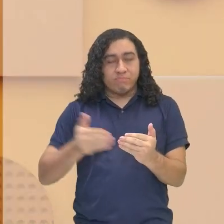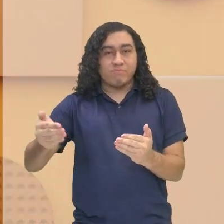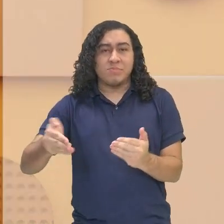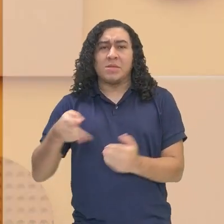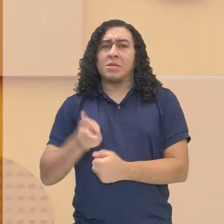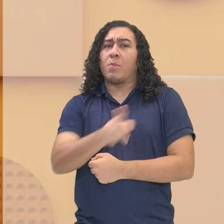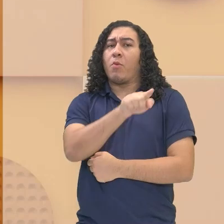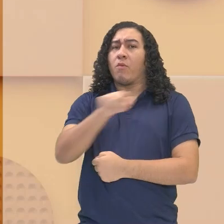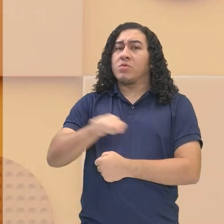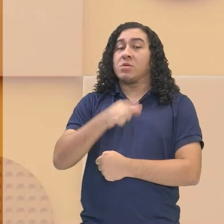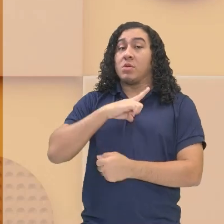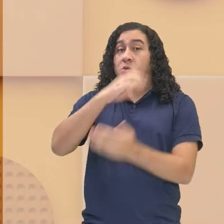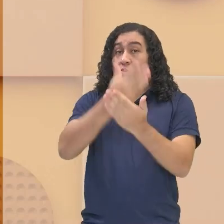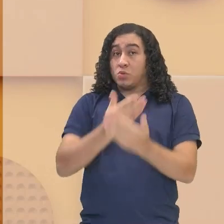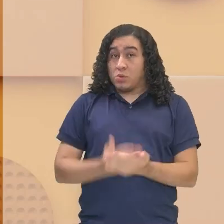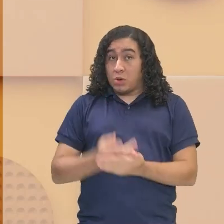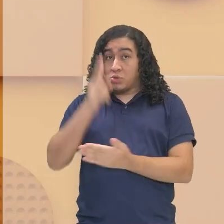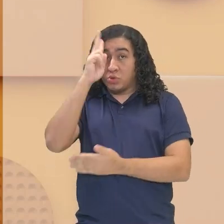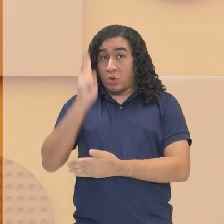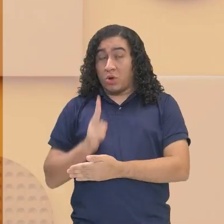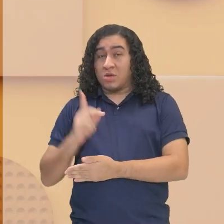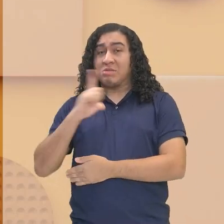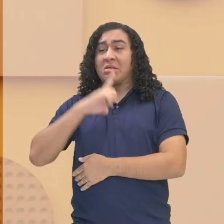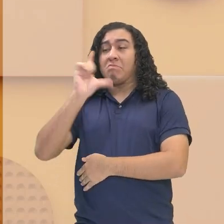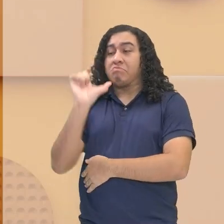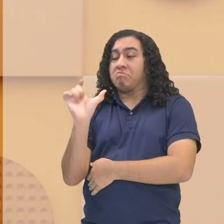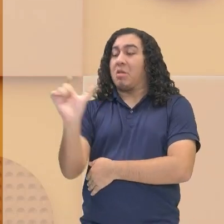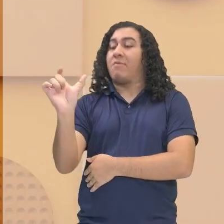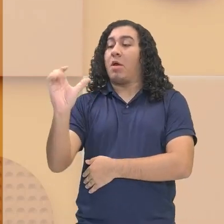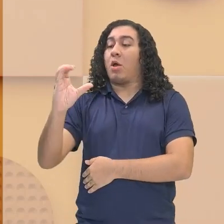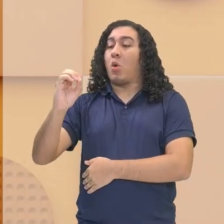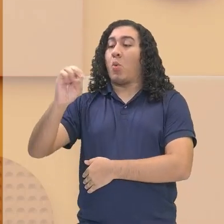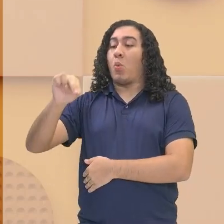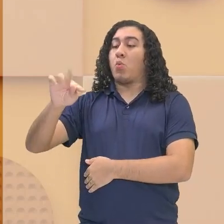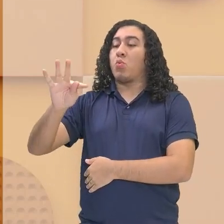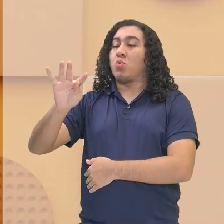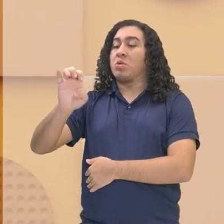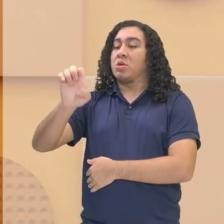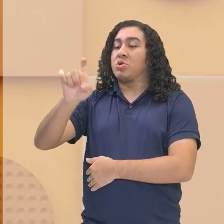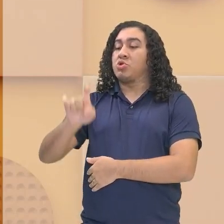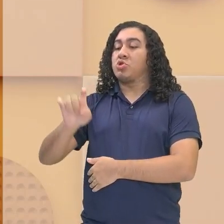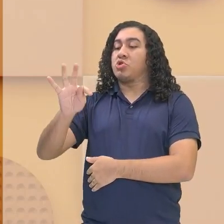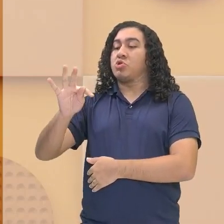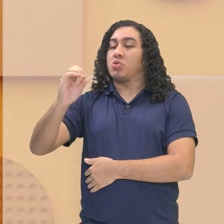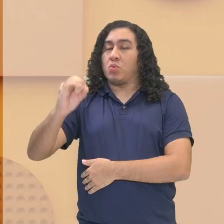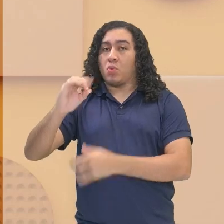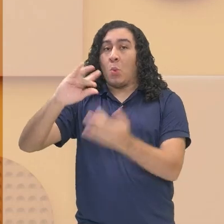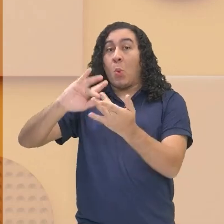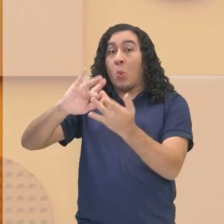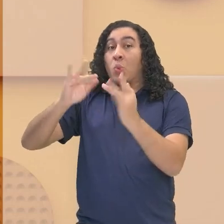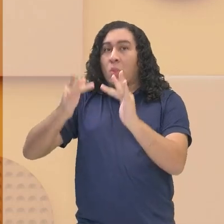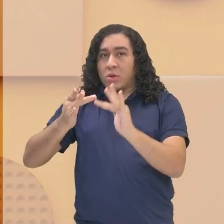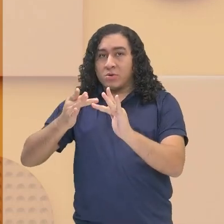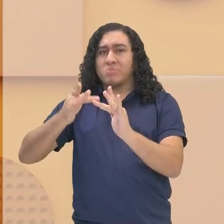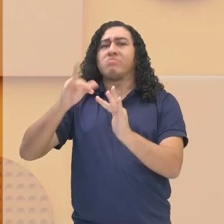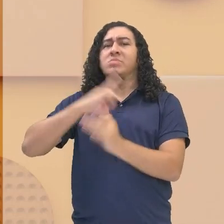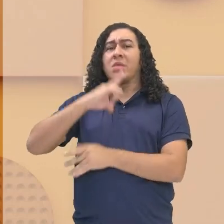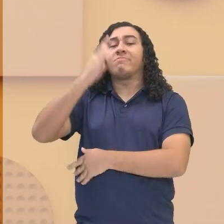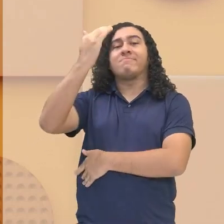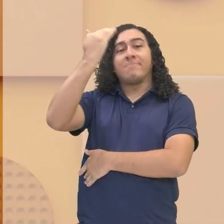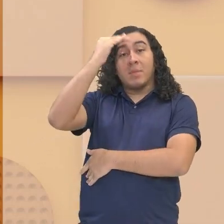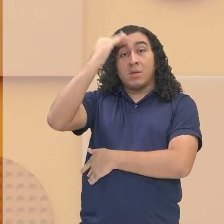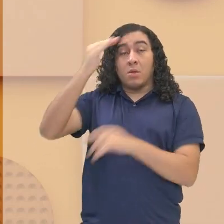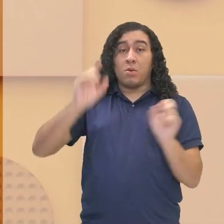esse termo importantíssimo, contexto. Ele vai te ajudar muito a entender as